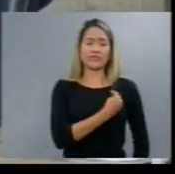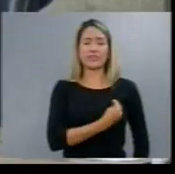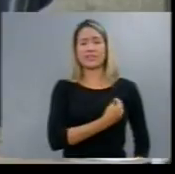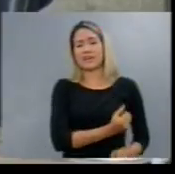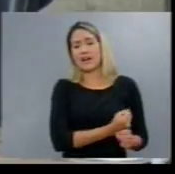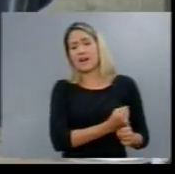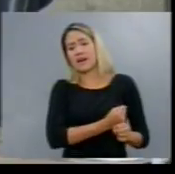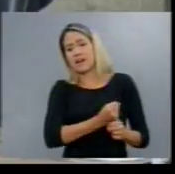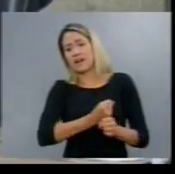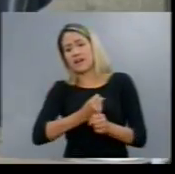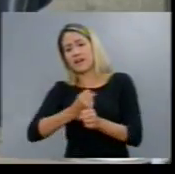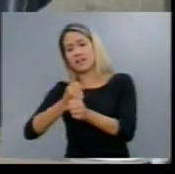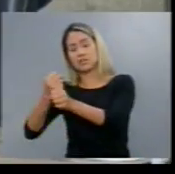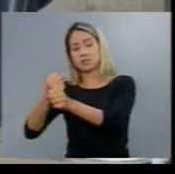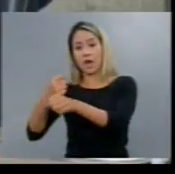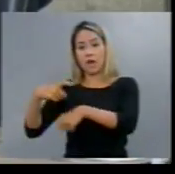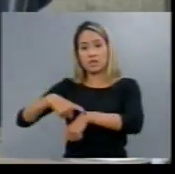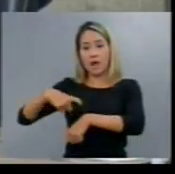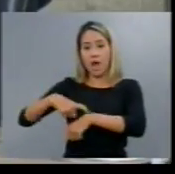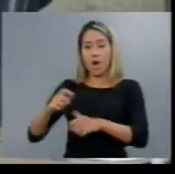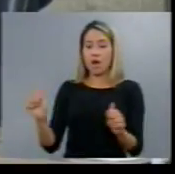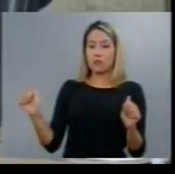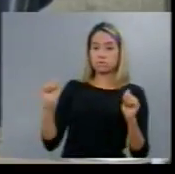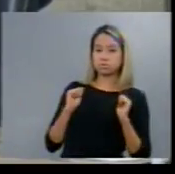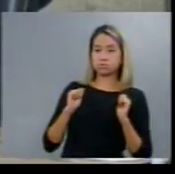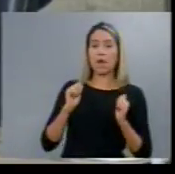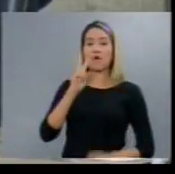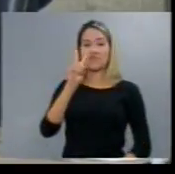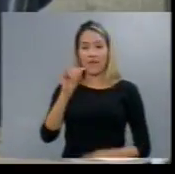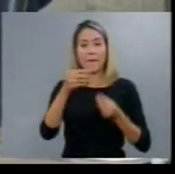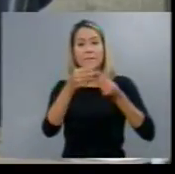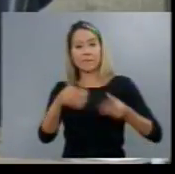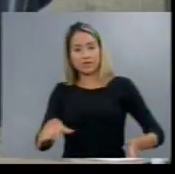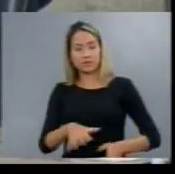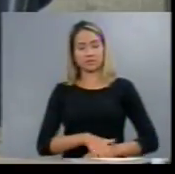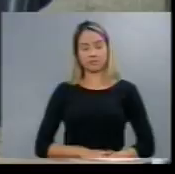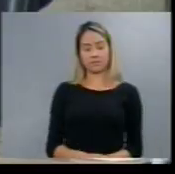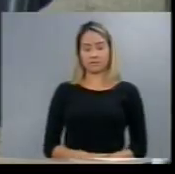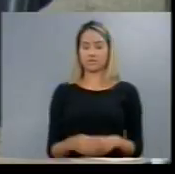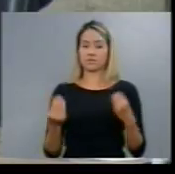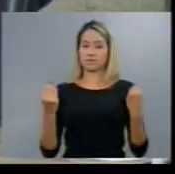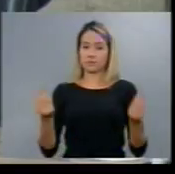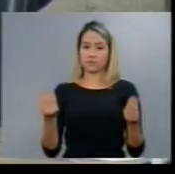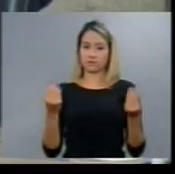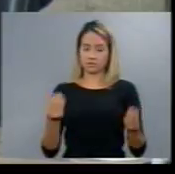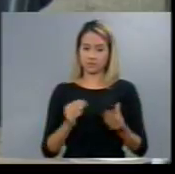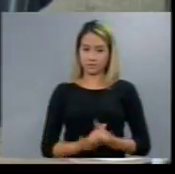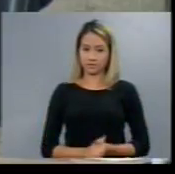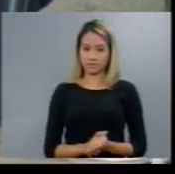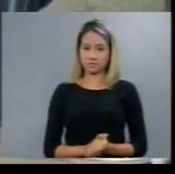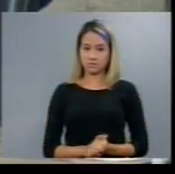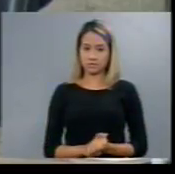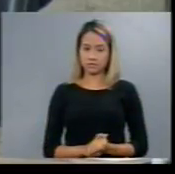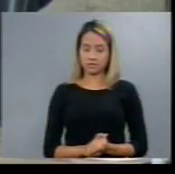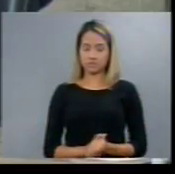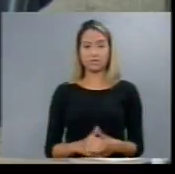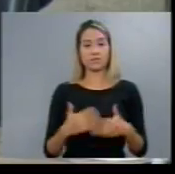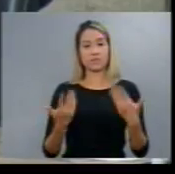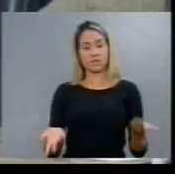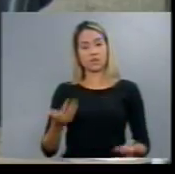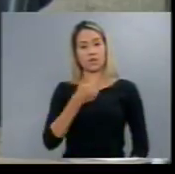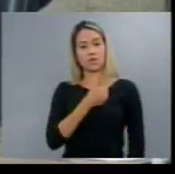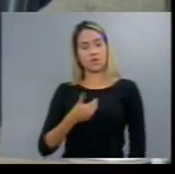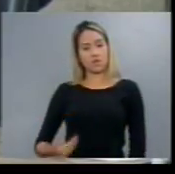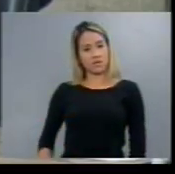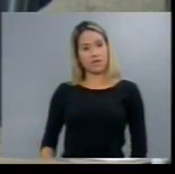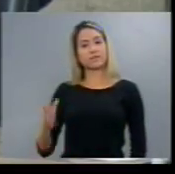história. Simplesmente todas as conquistas dos trabalhadores estão indo agora em 6 meses. É o governo que veio